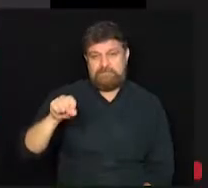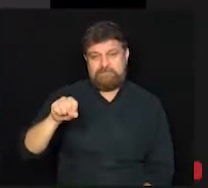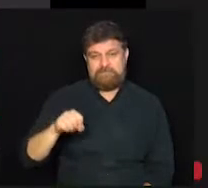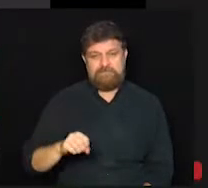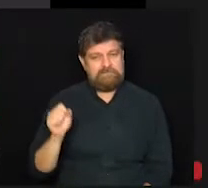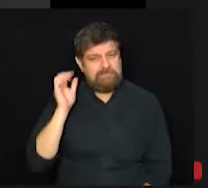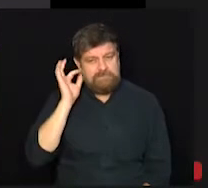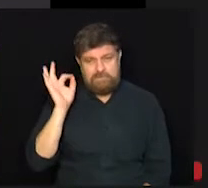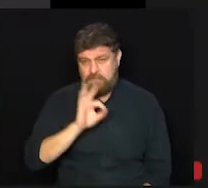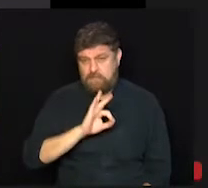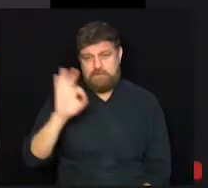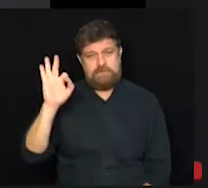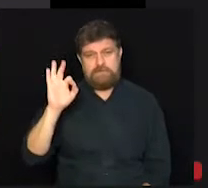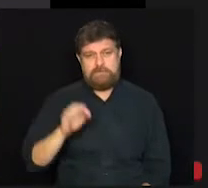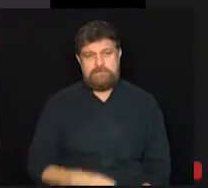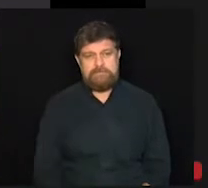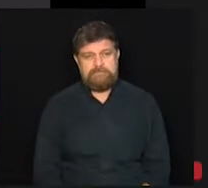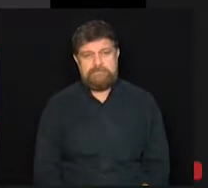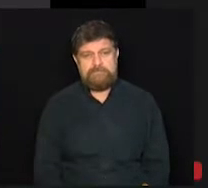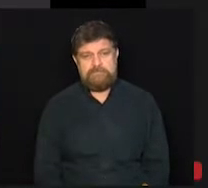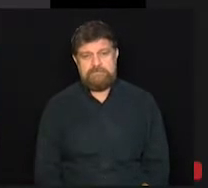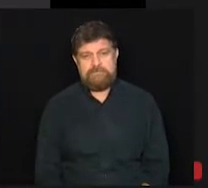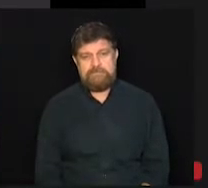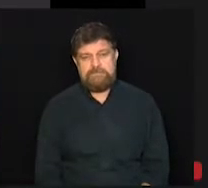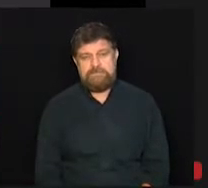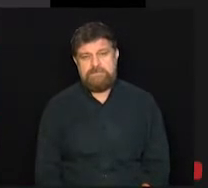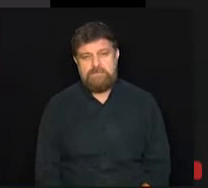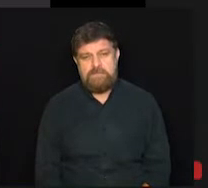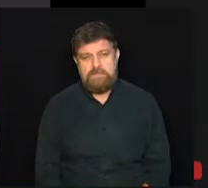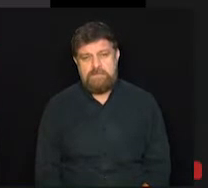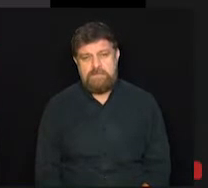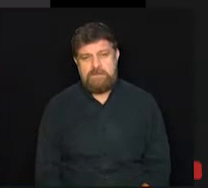Ótimo. Então tá.